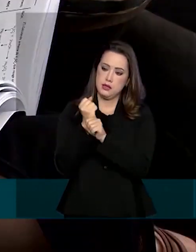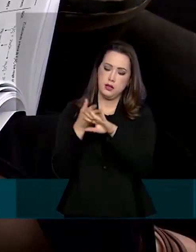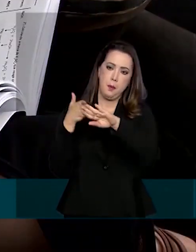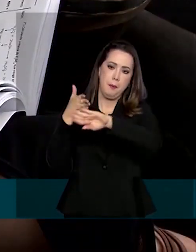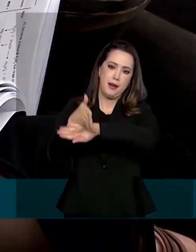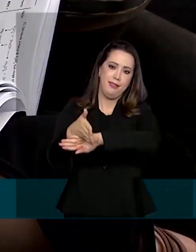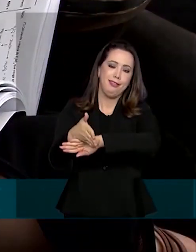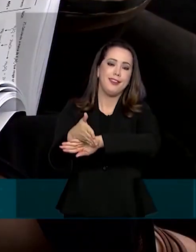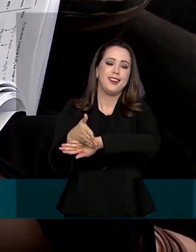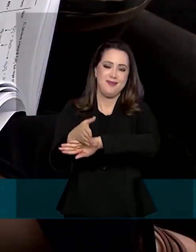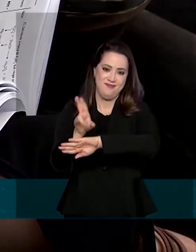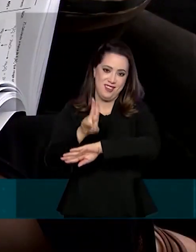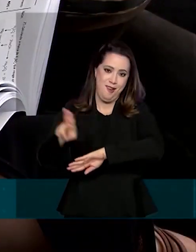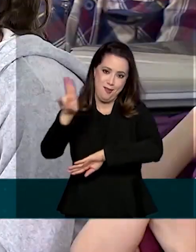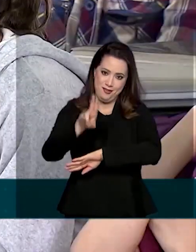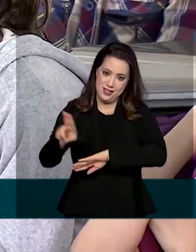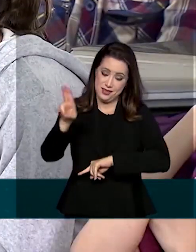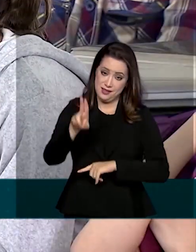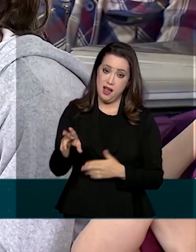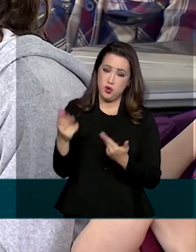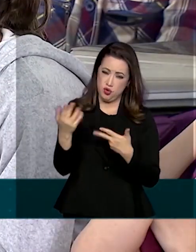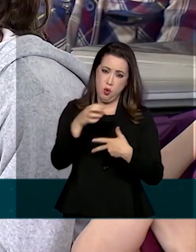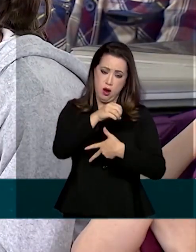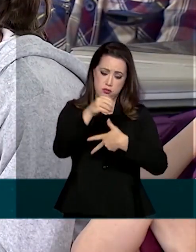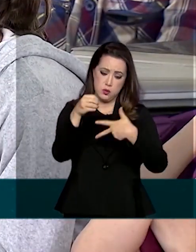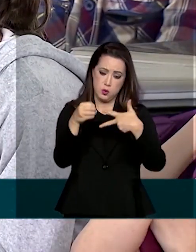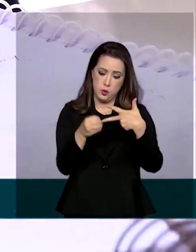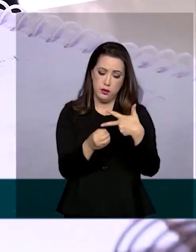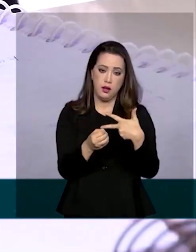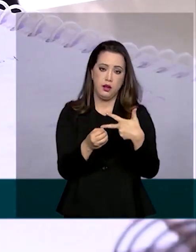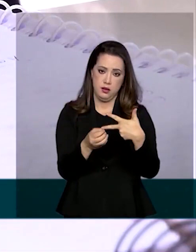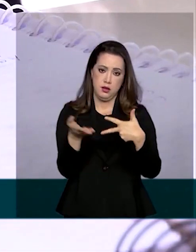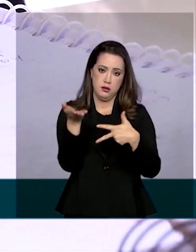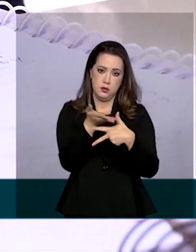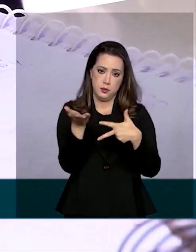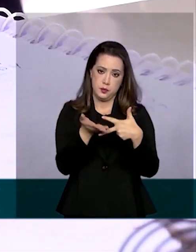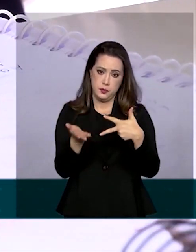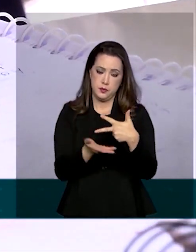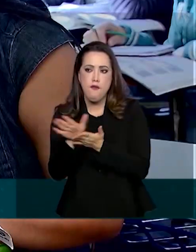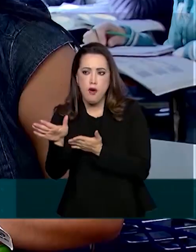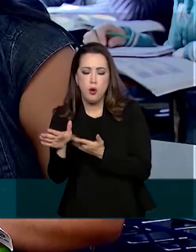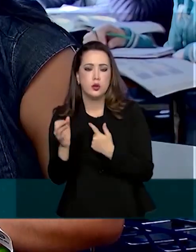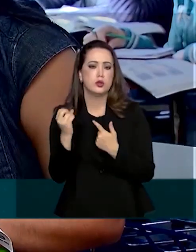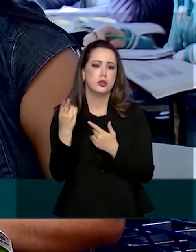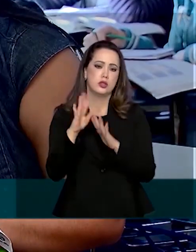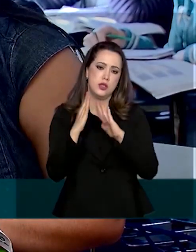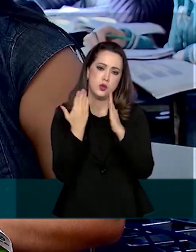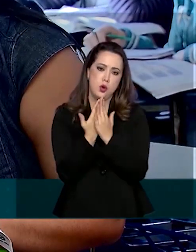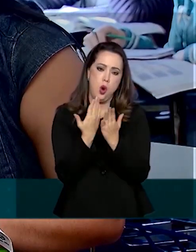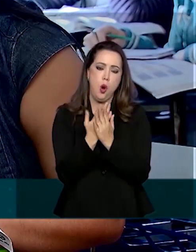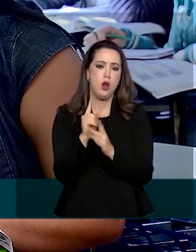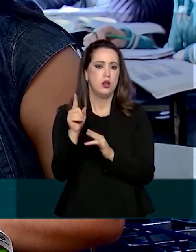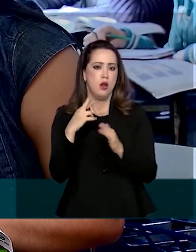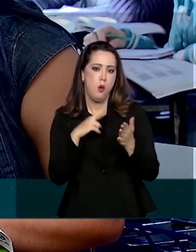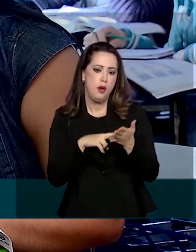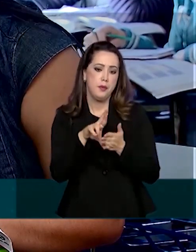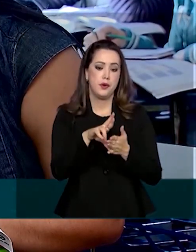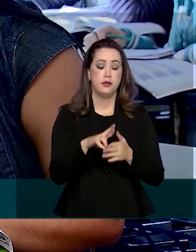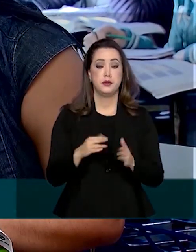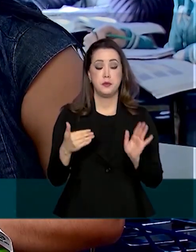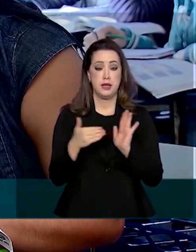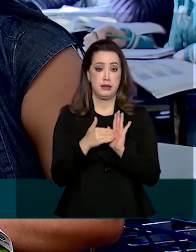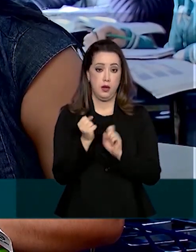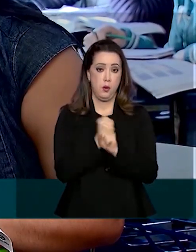verdade, fomentar e criar intervenções para que cada escola trabalhe aquilo que realmente precise, que precise